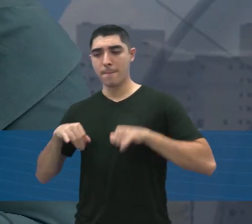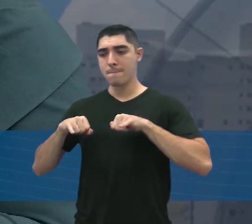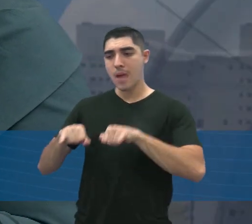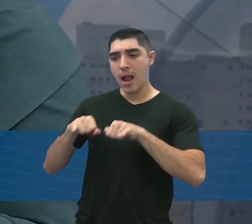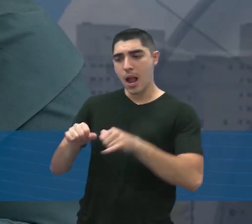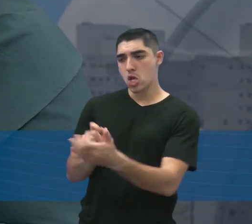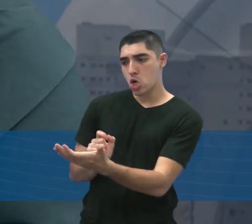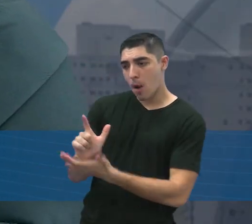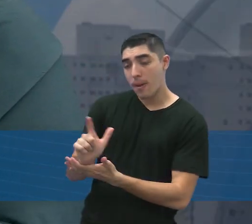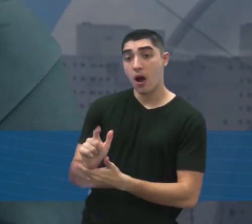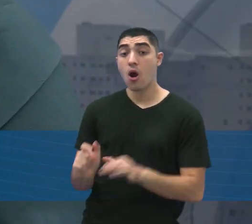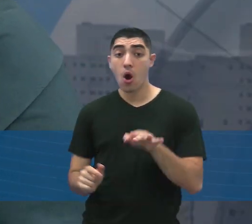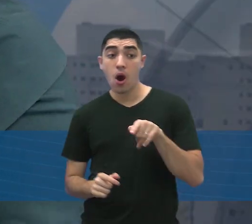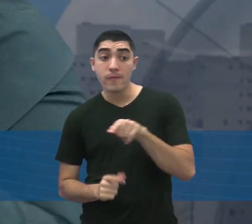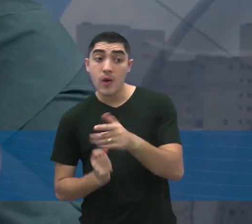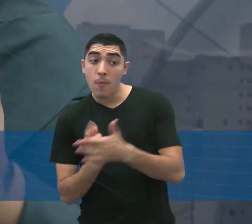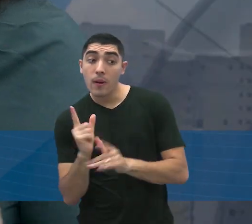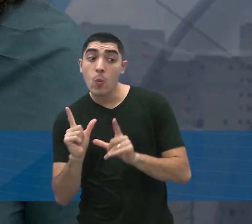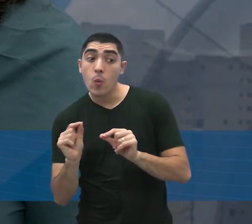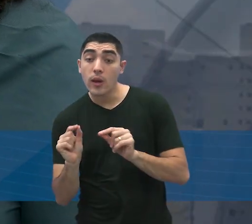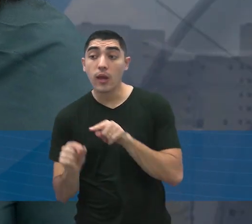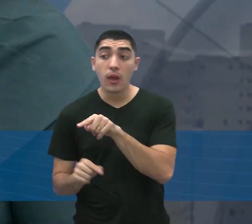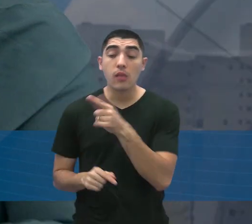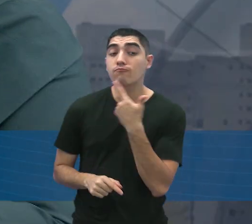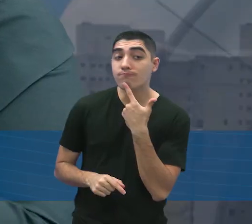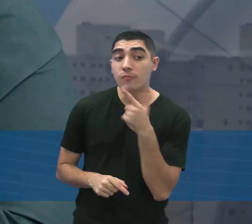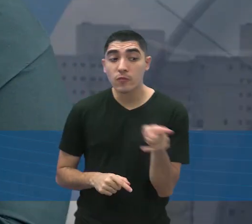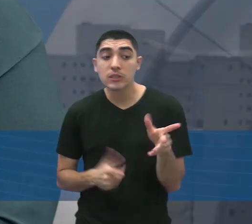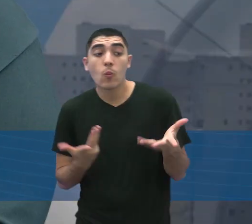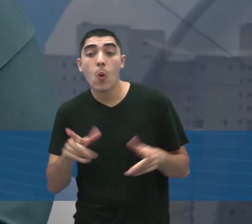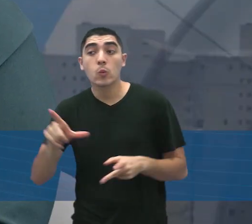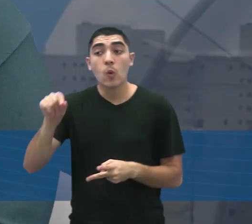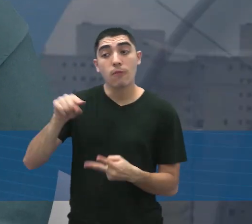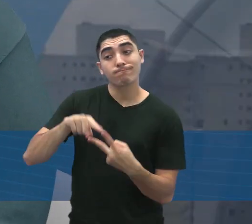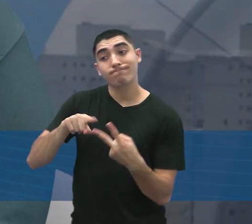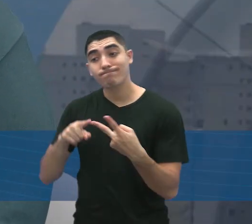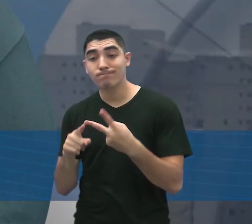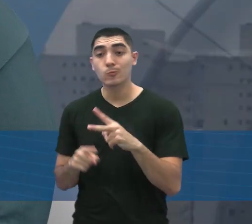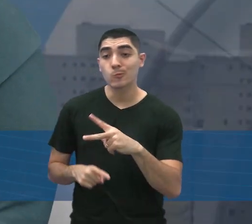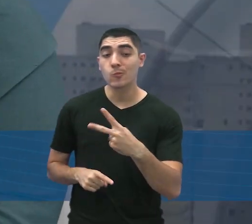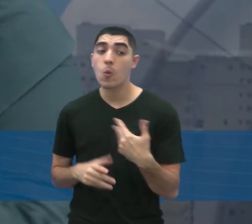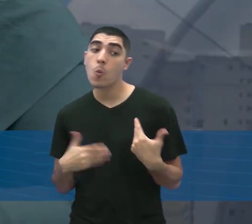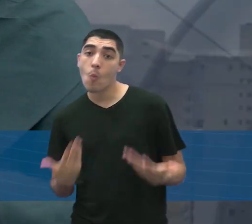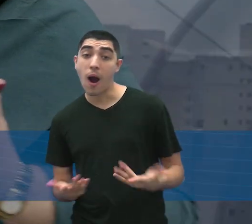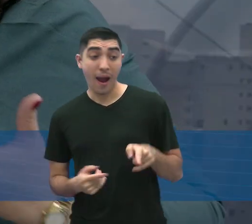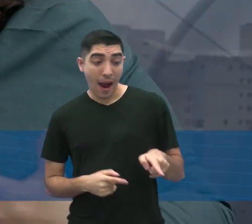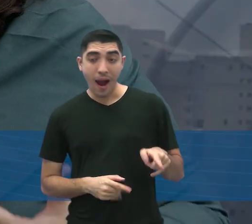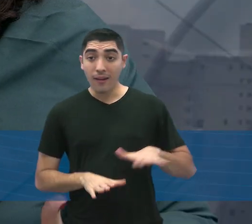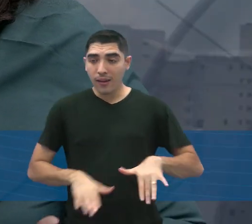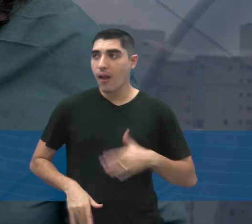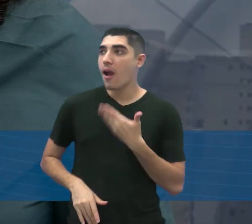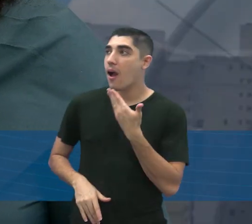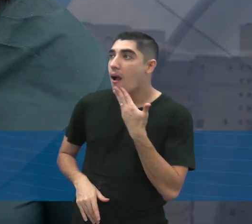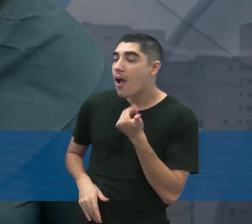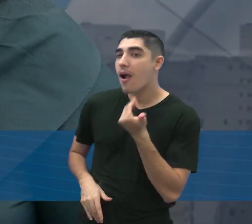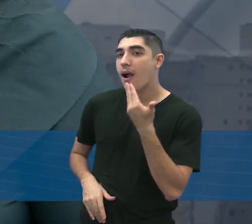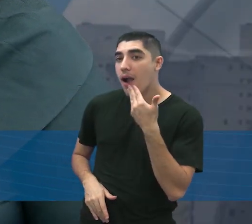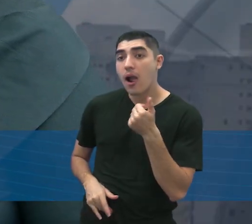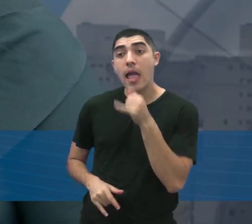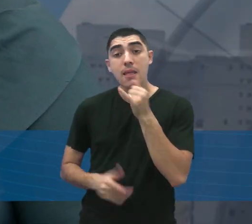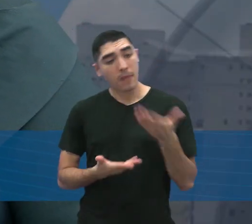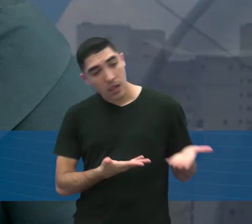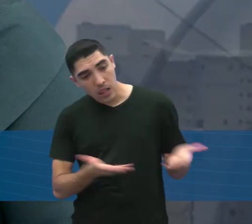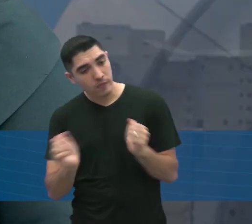de estabelecer qual será o menu, fazer a lista, e envolver essa criança nisso, levar sim as compras para